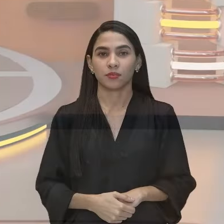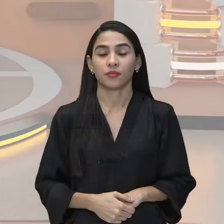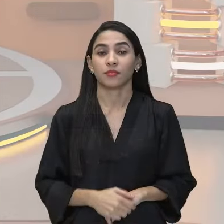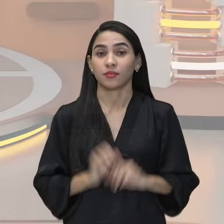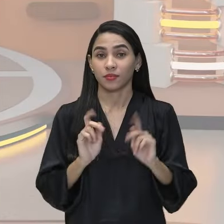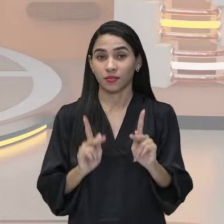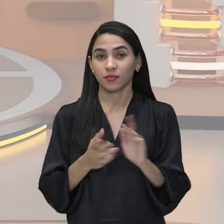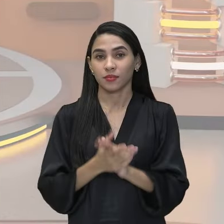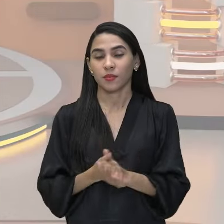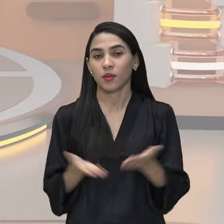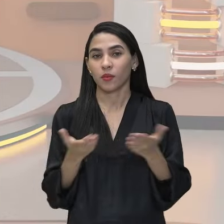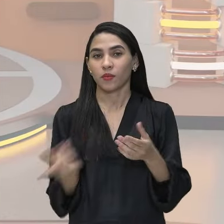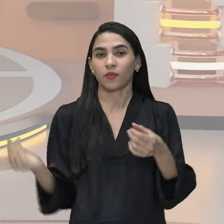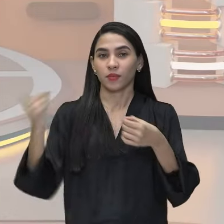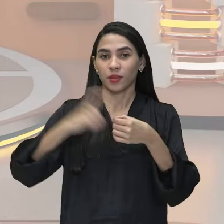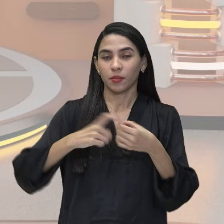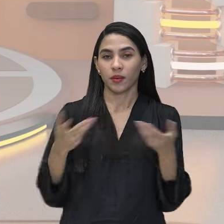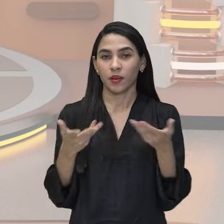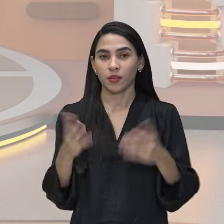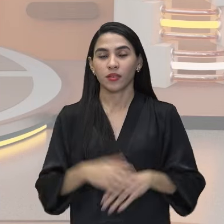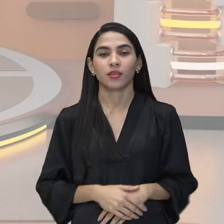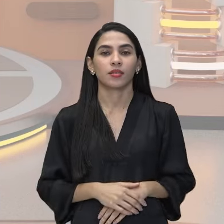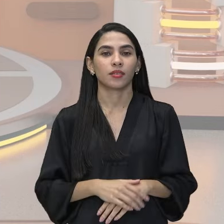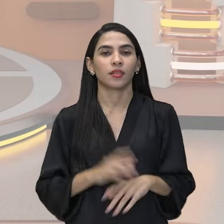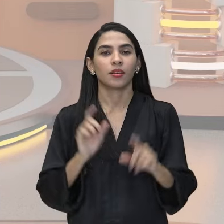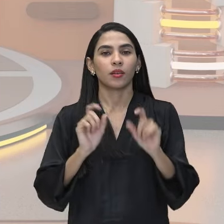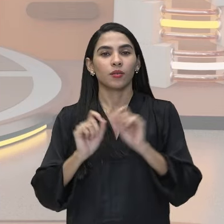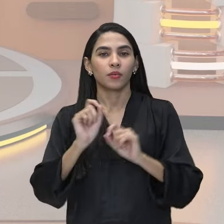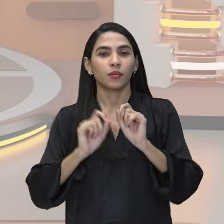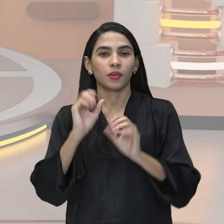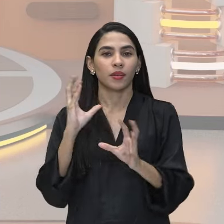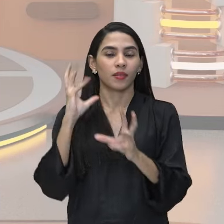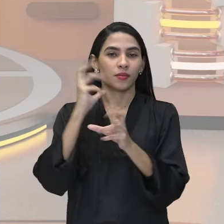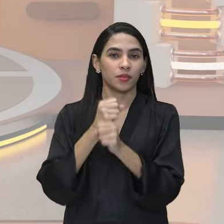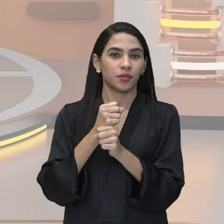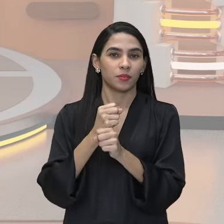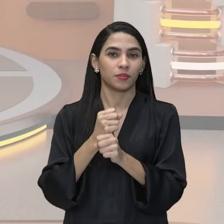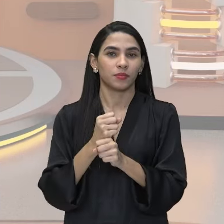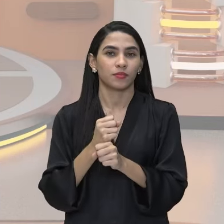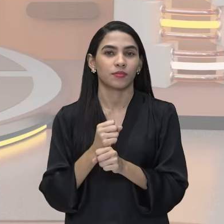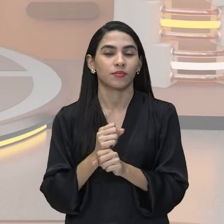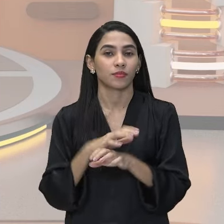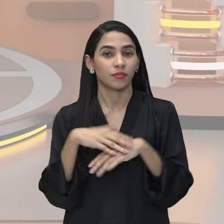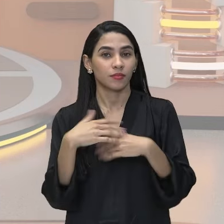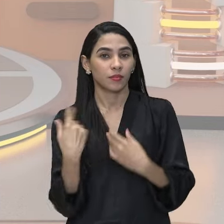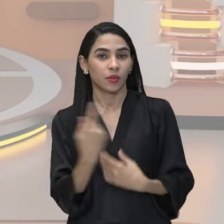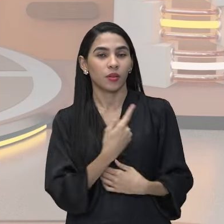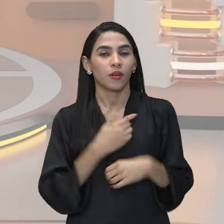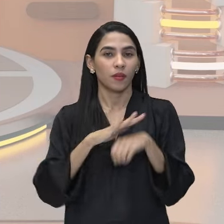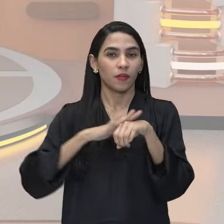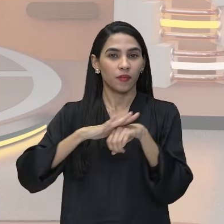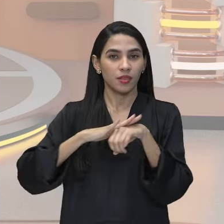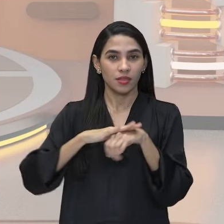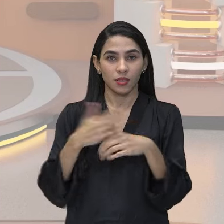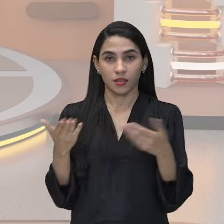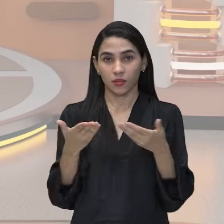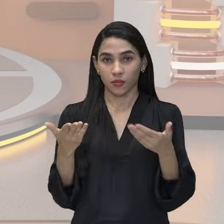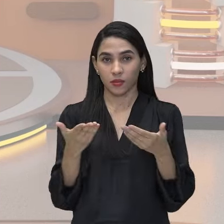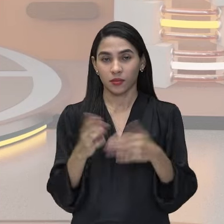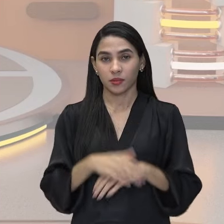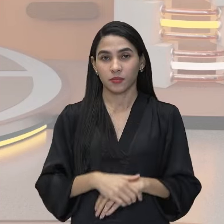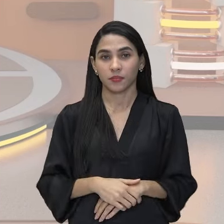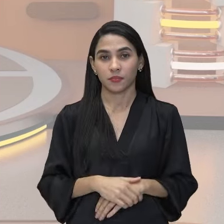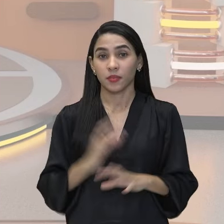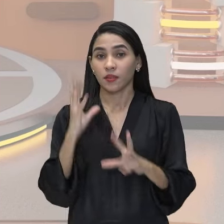Muito bem, estamos de volta agora para fazermos a nossa revisão. Nós vamos conversar nesta